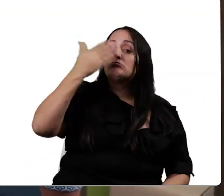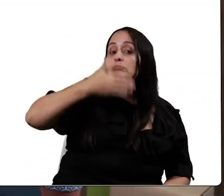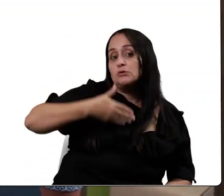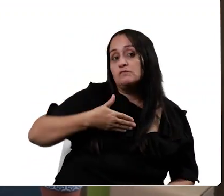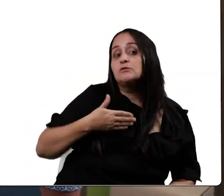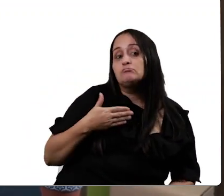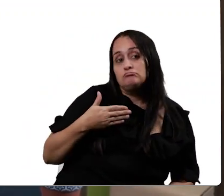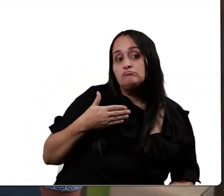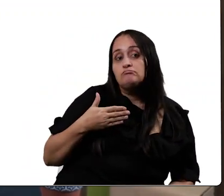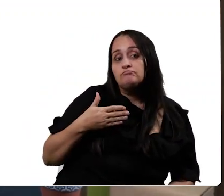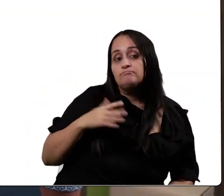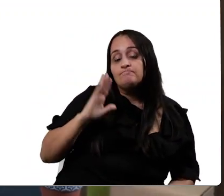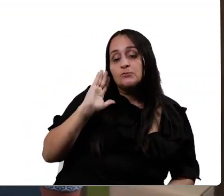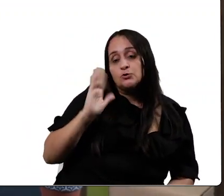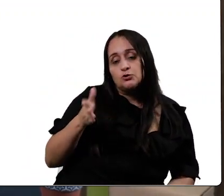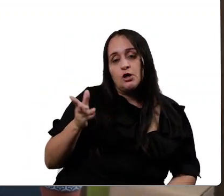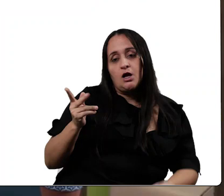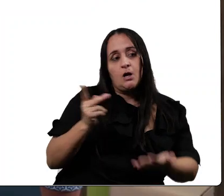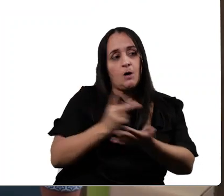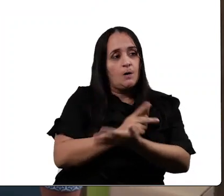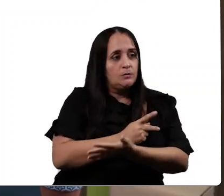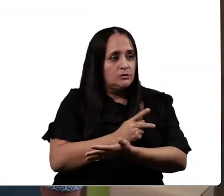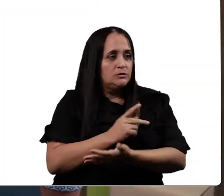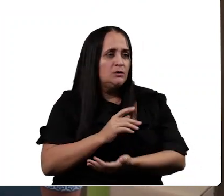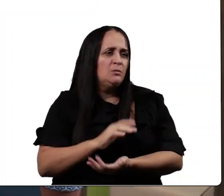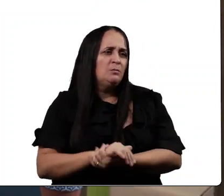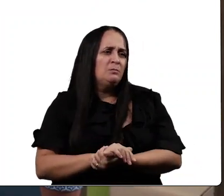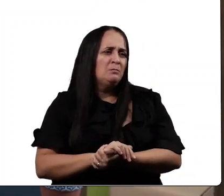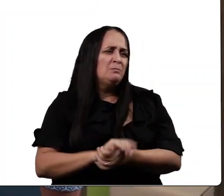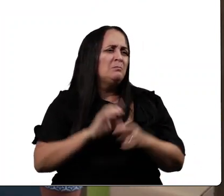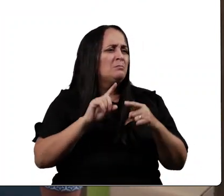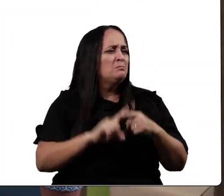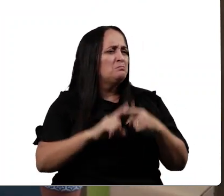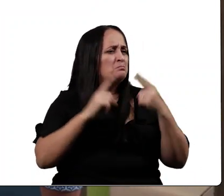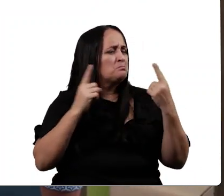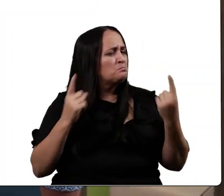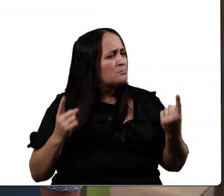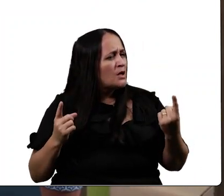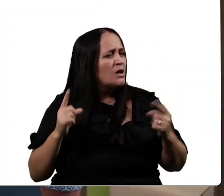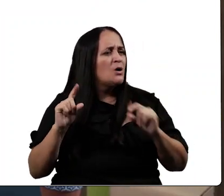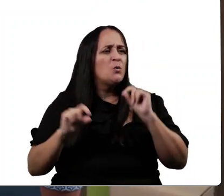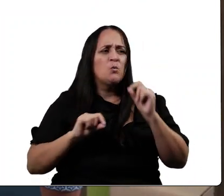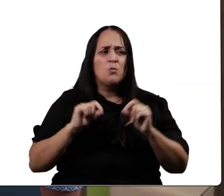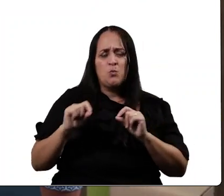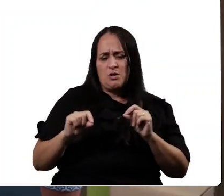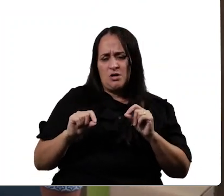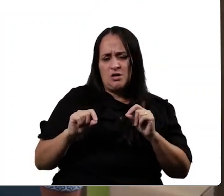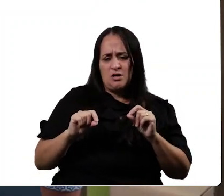ou que está acontecendo. No caso da opinião, não. A opinião é